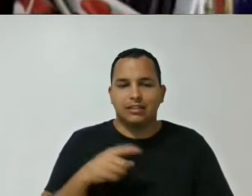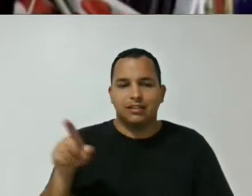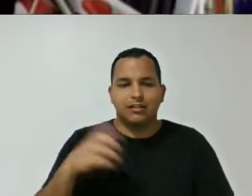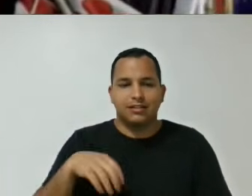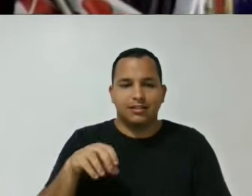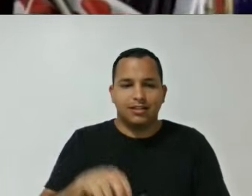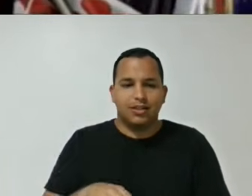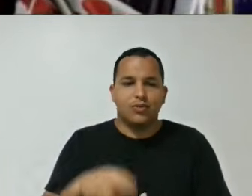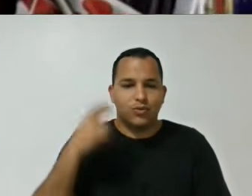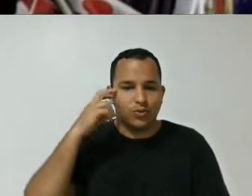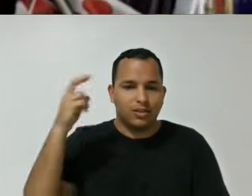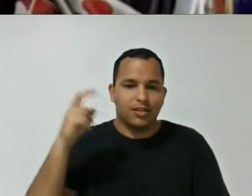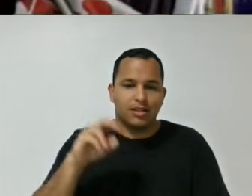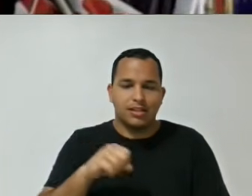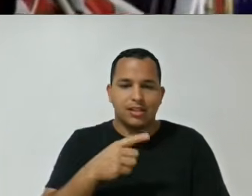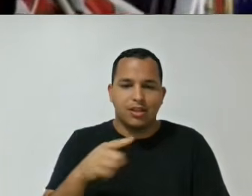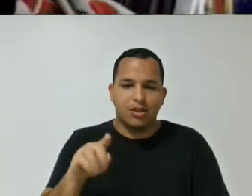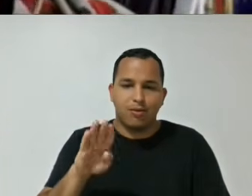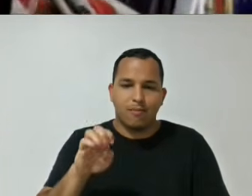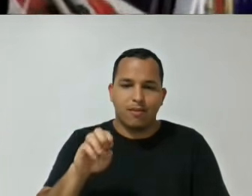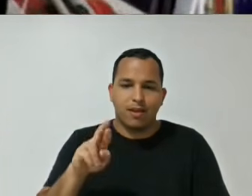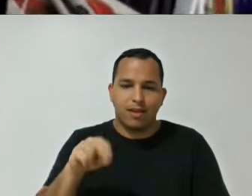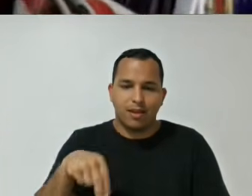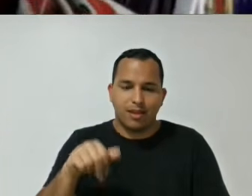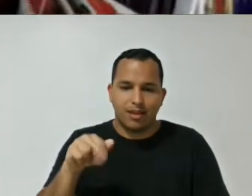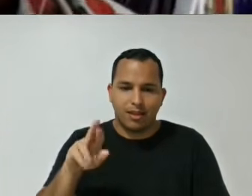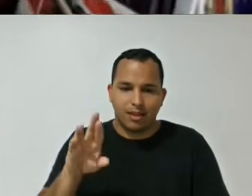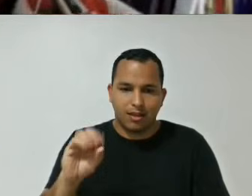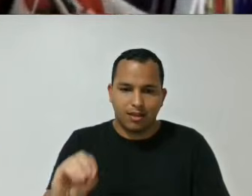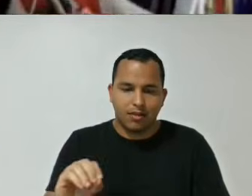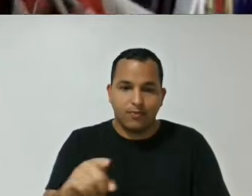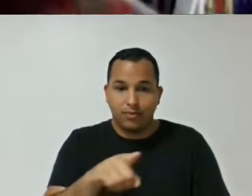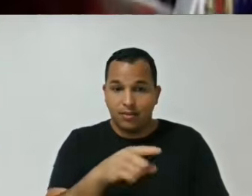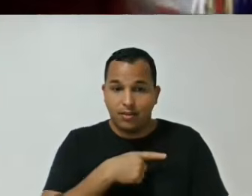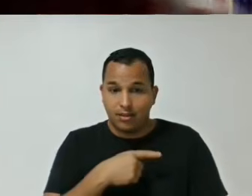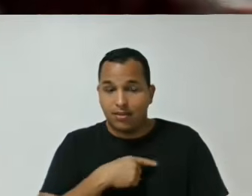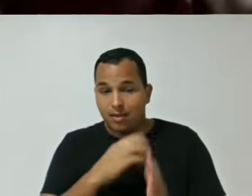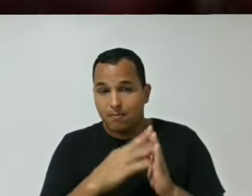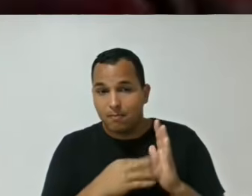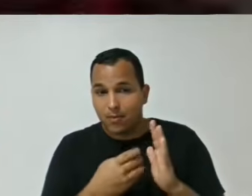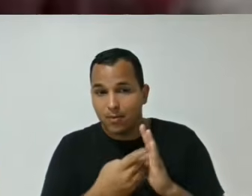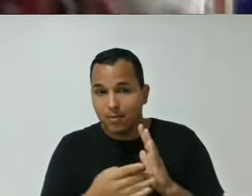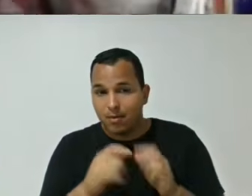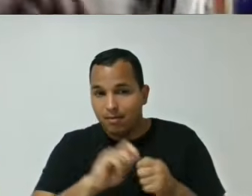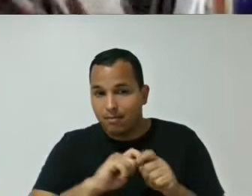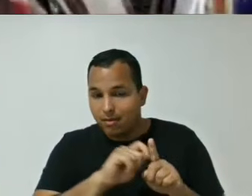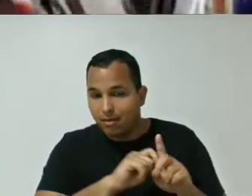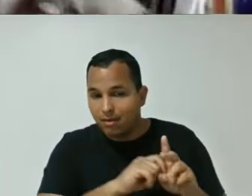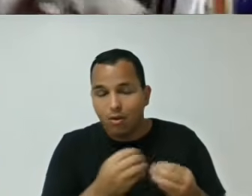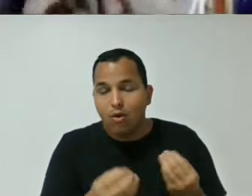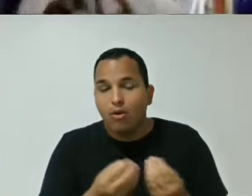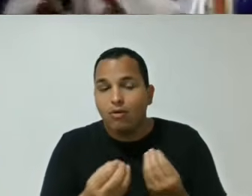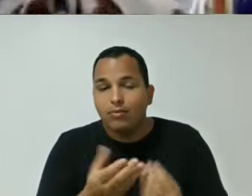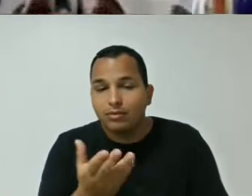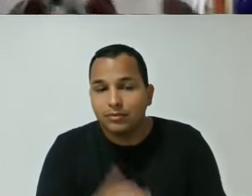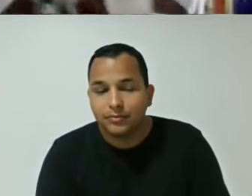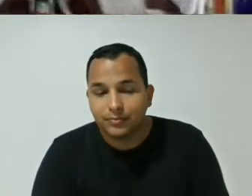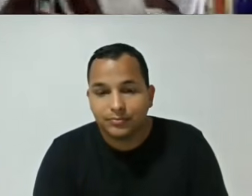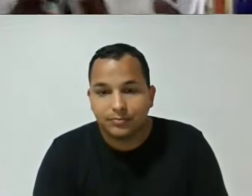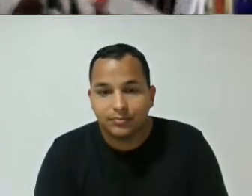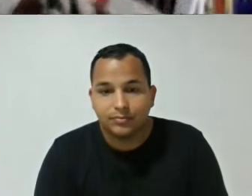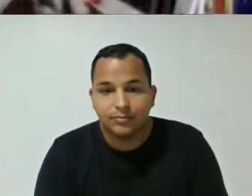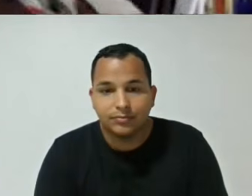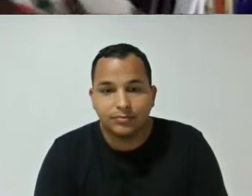Bernardo. Que bacana. E hoje vocês têm uma programação aí mensal? Como que é? Como que funciona a biblioteca? Então, na